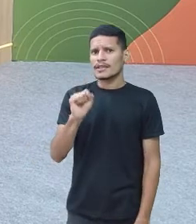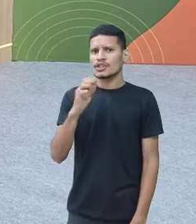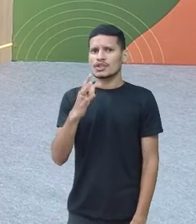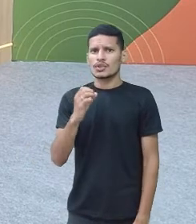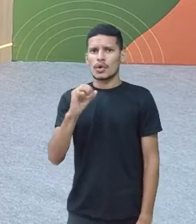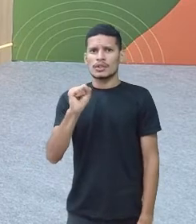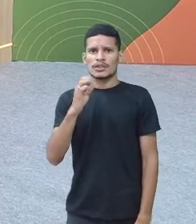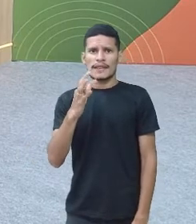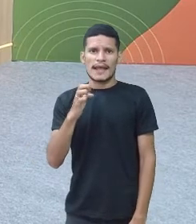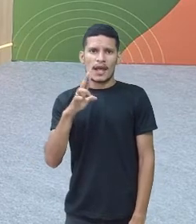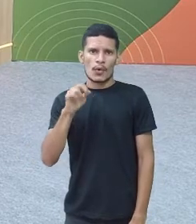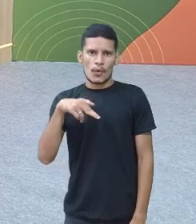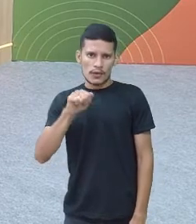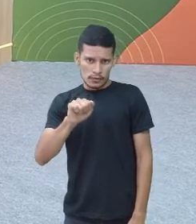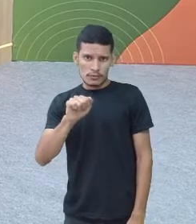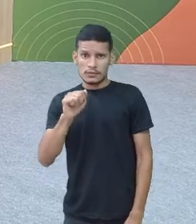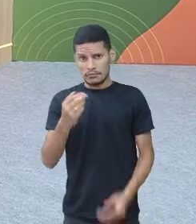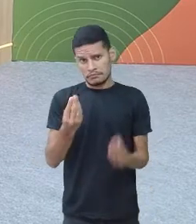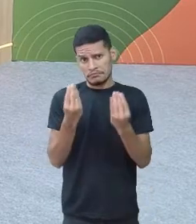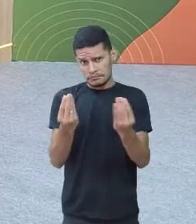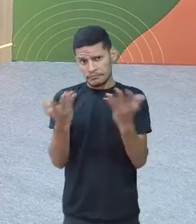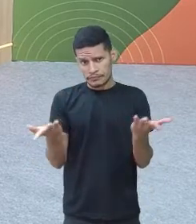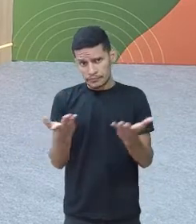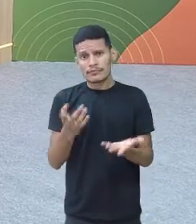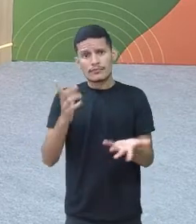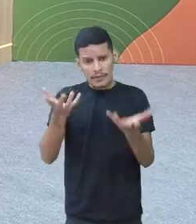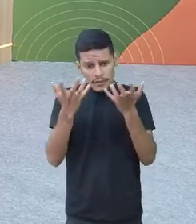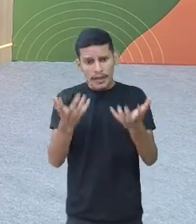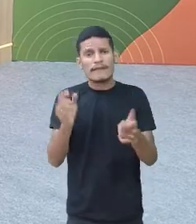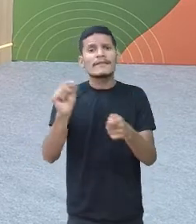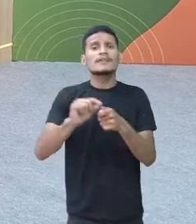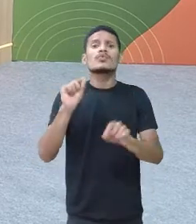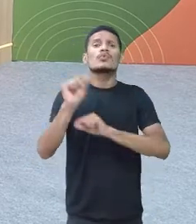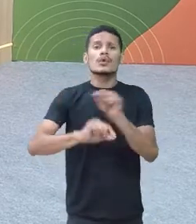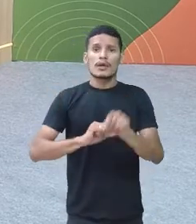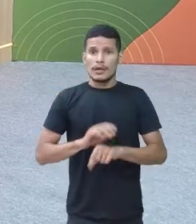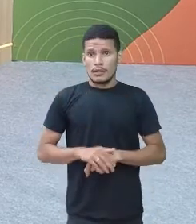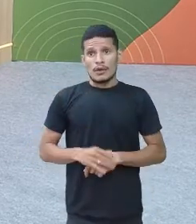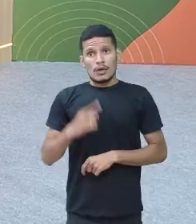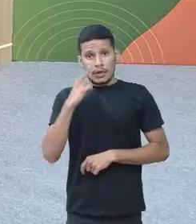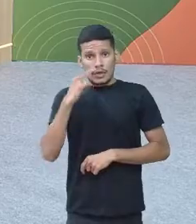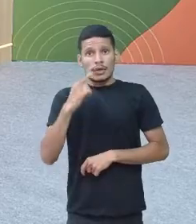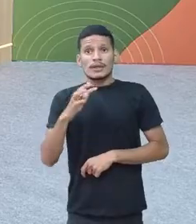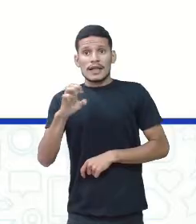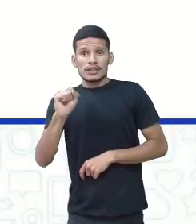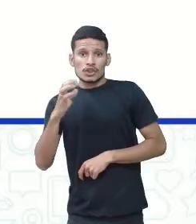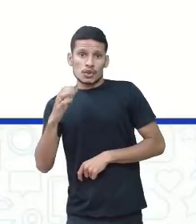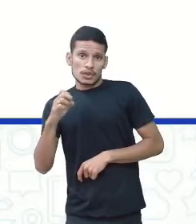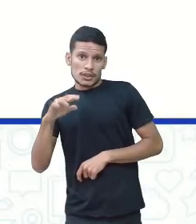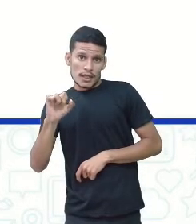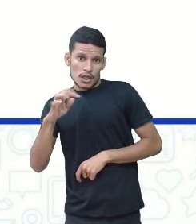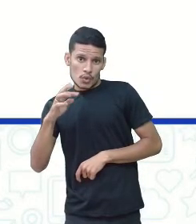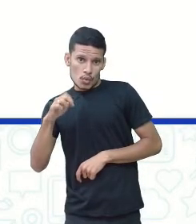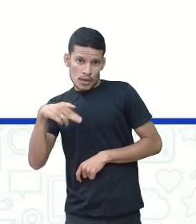imita aí, se ela imita, então ela está querendo fazer algo. Está querendo fazer o quê? Essa testosterona é